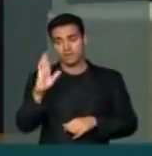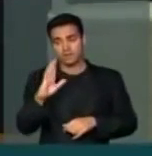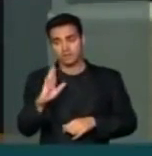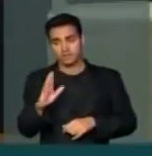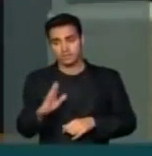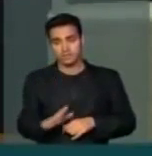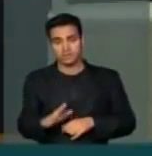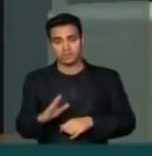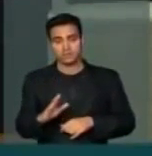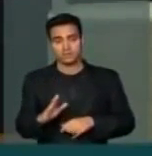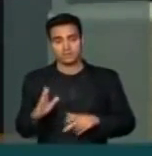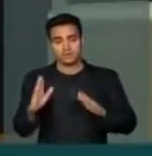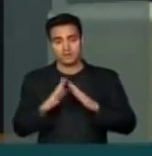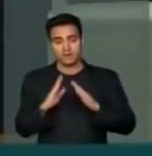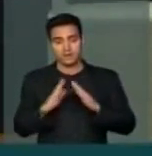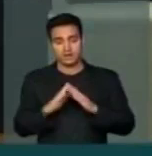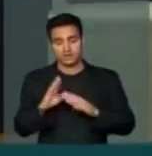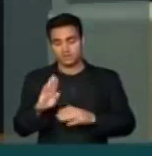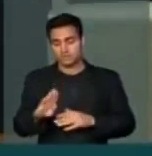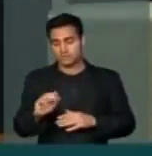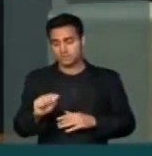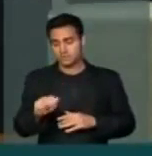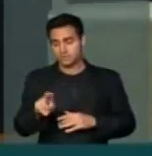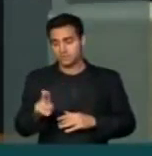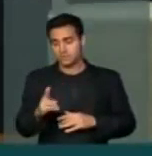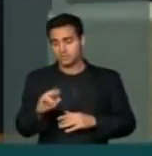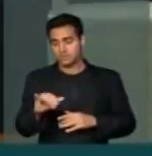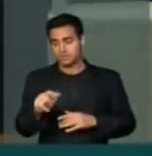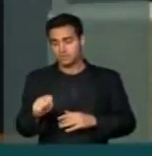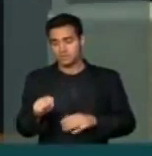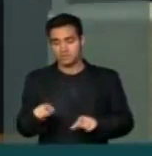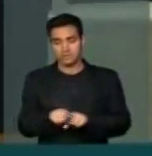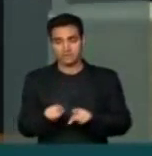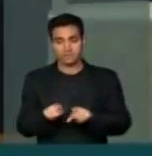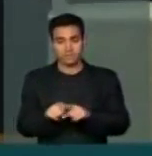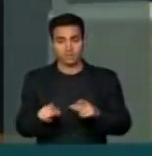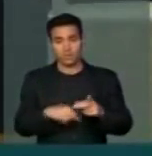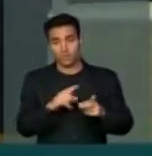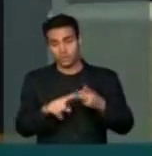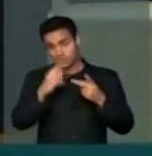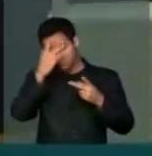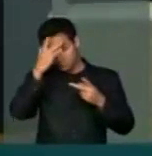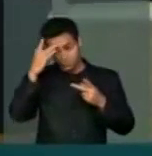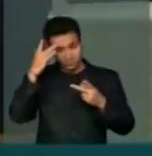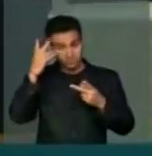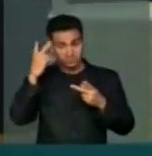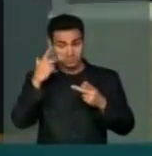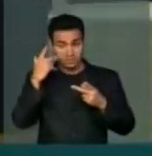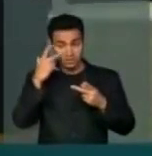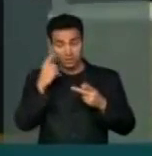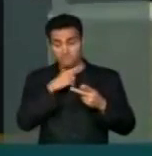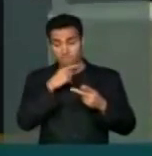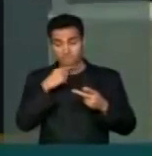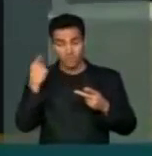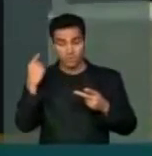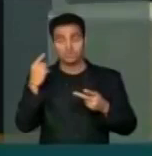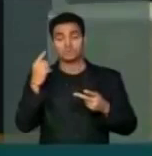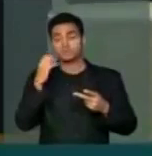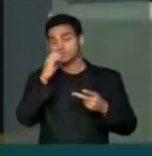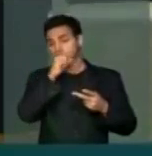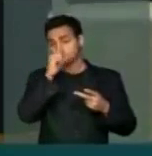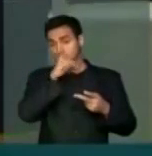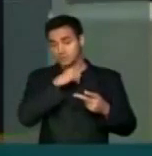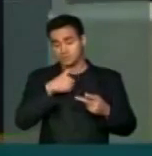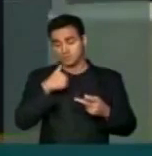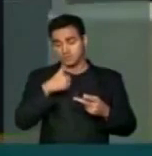Casas Bahias, e outro cearense que faleceu no sábado, aos 87